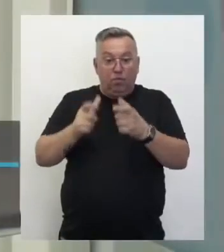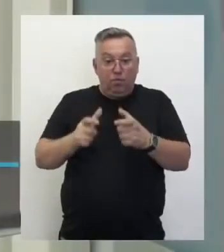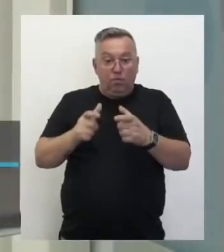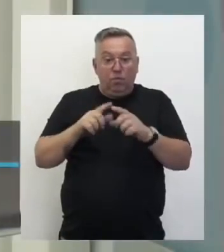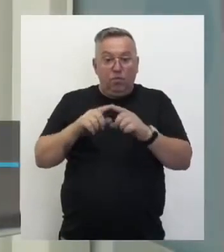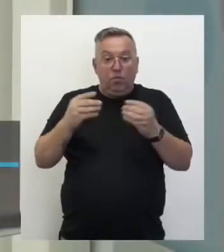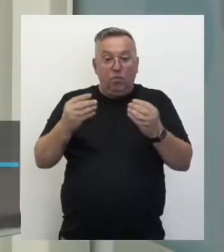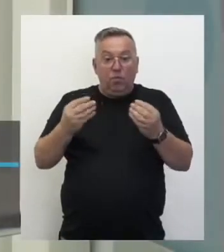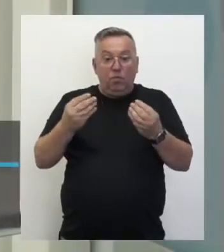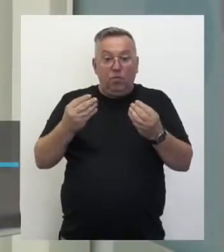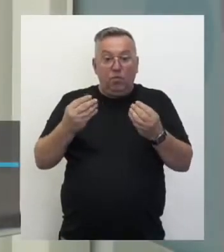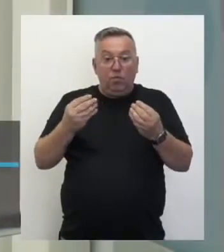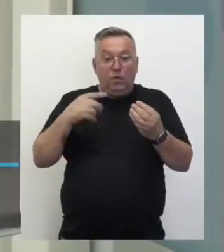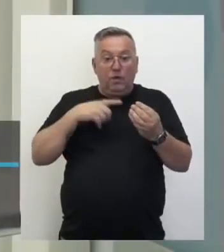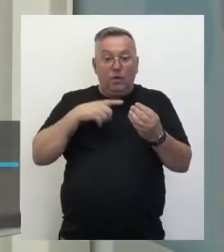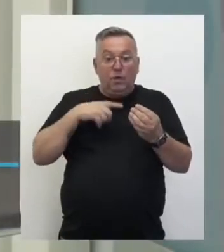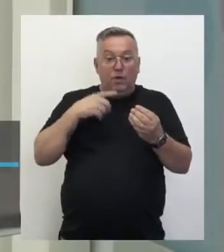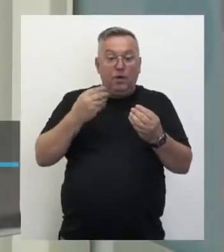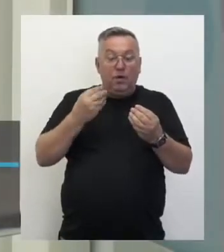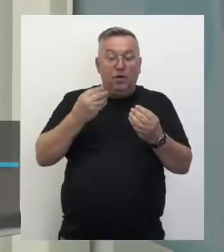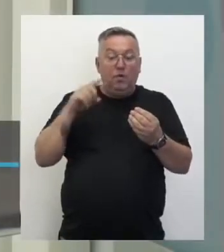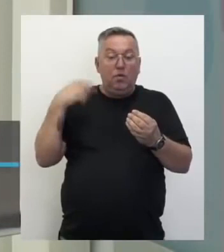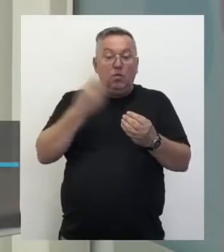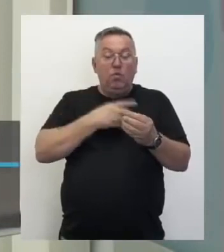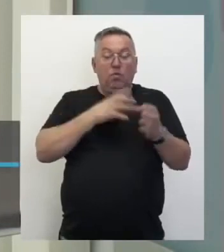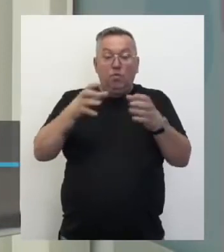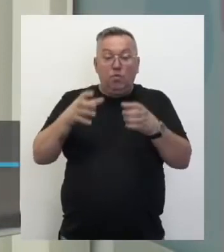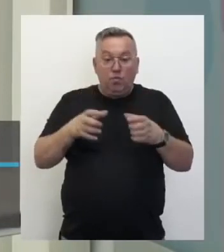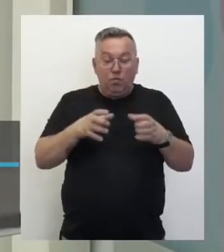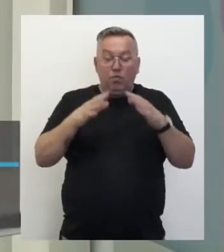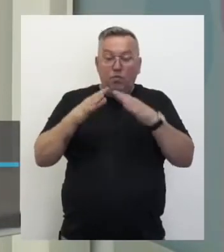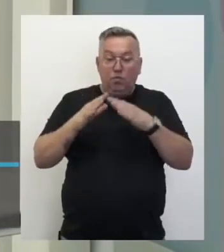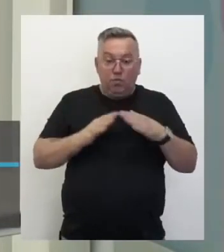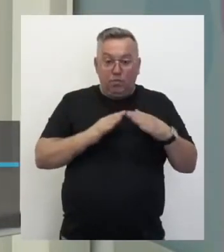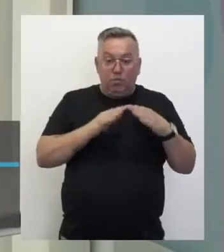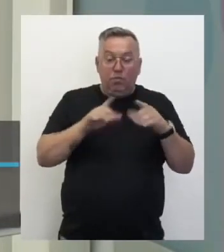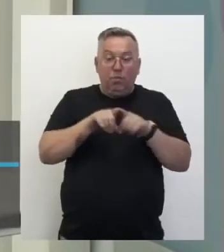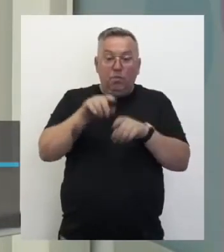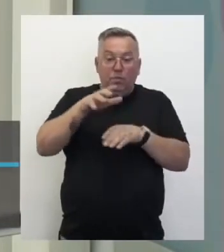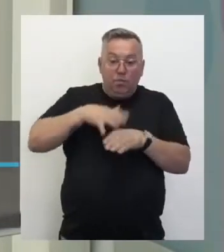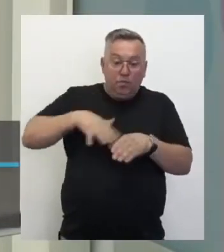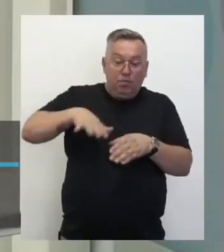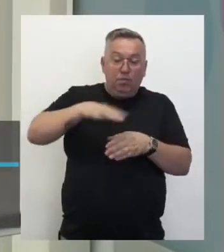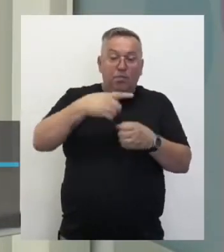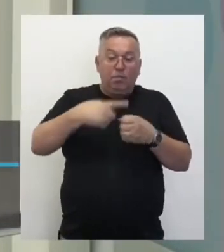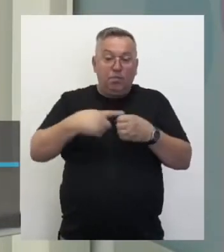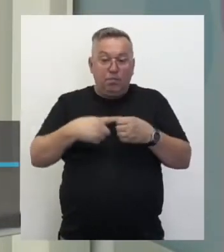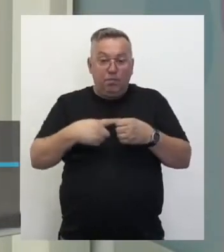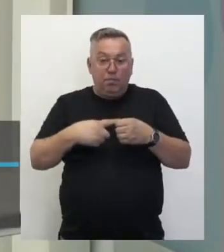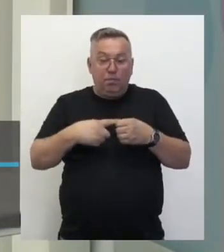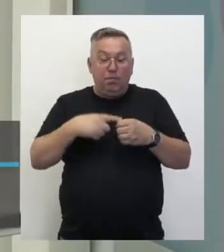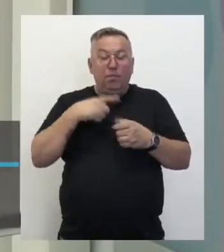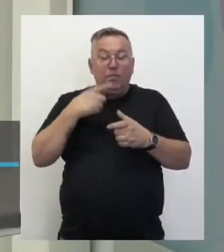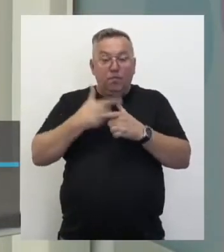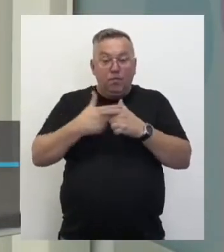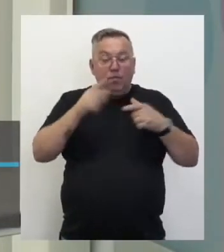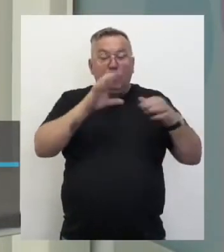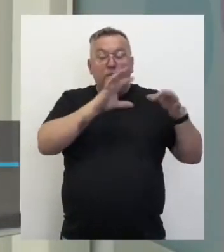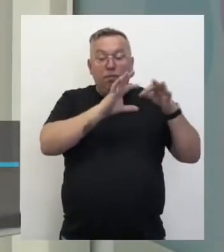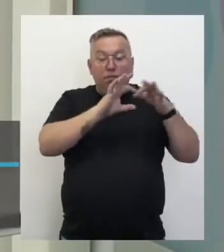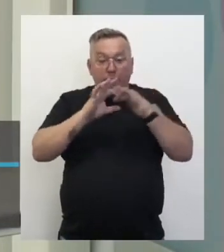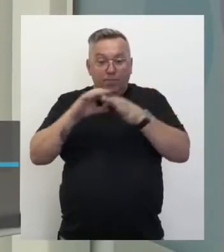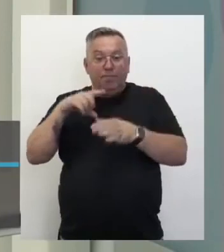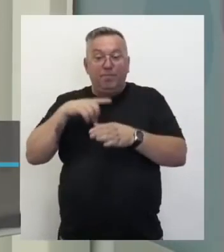Então, a gente entende a nossa comunidade, entende, né, a nossa cidade, os contextos que